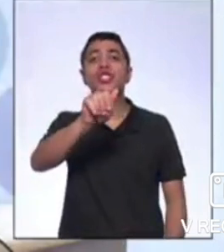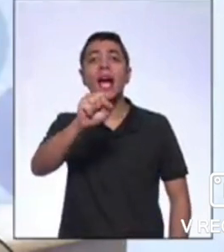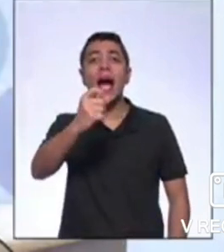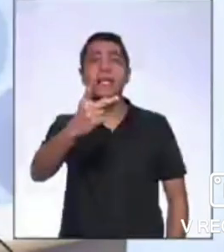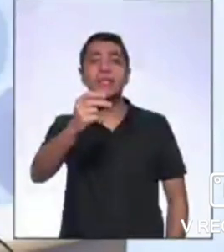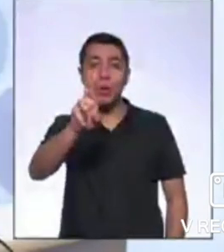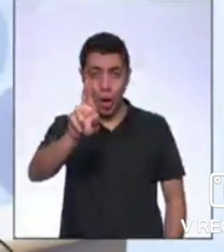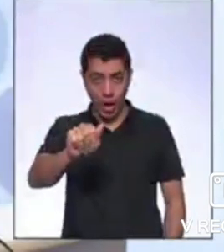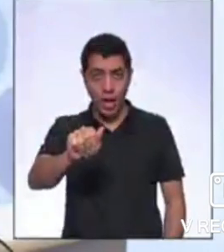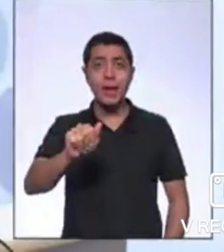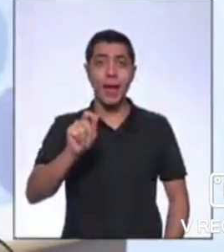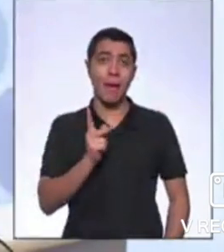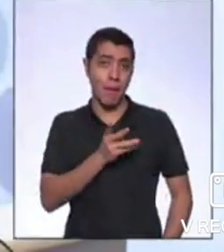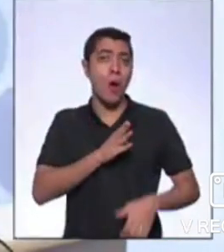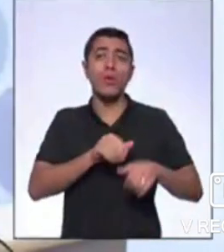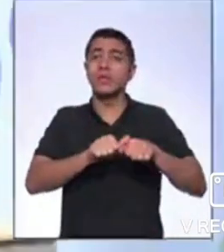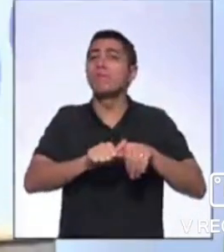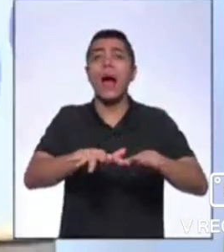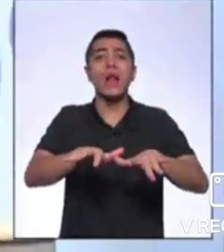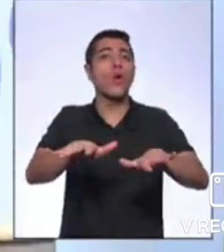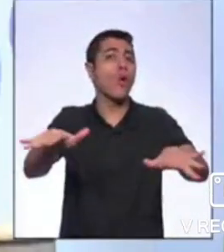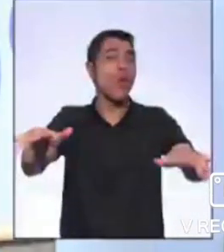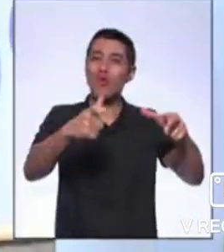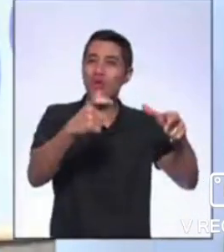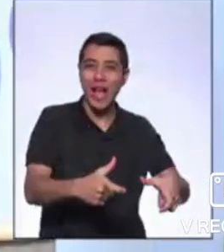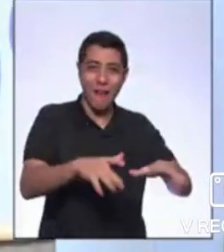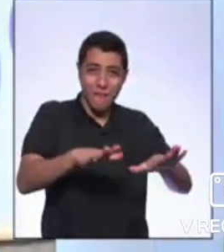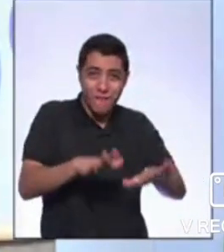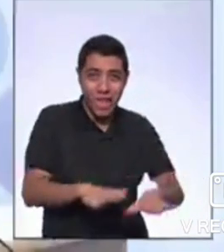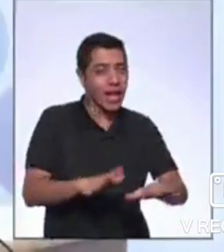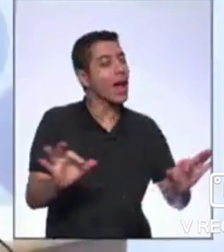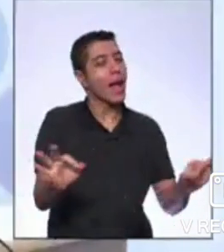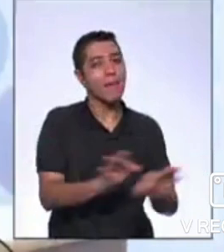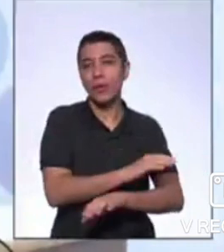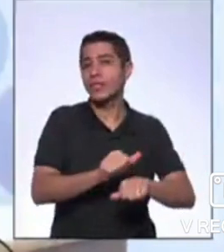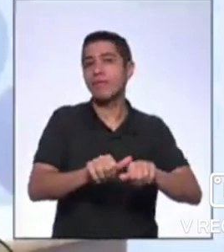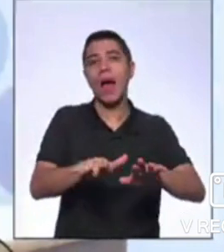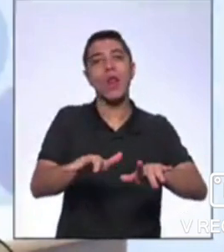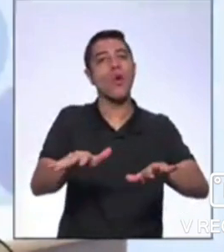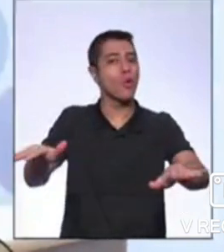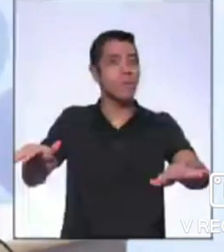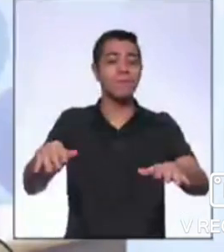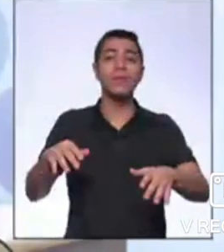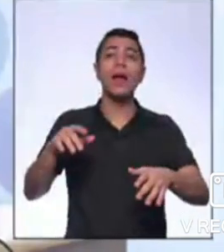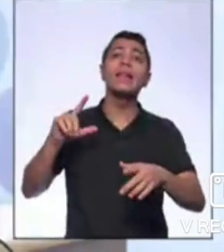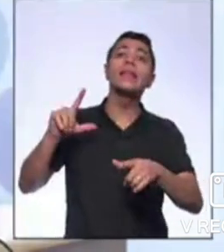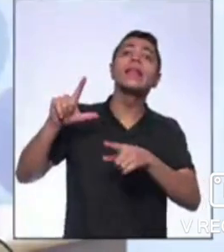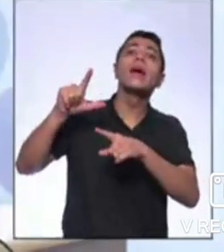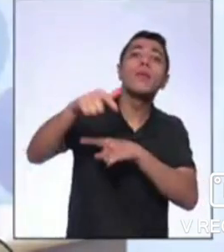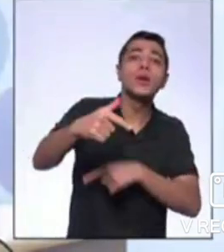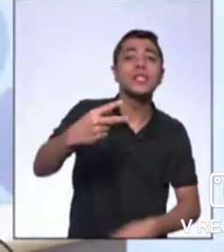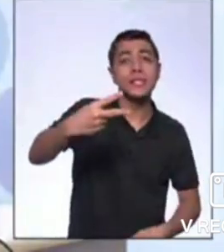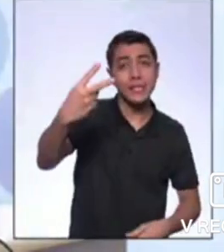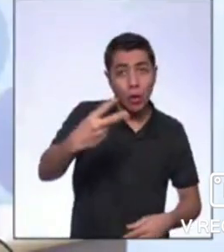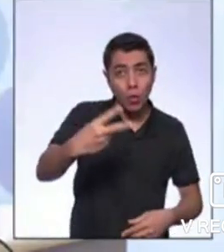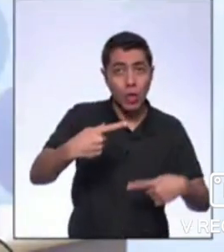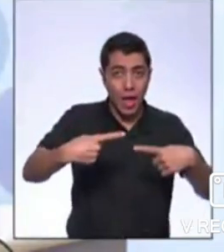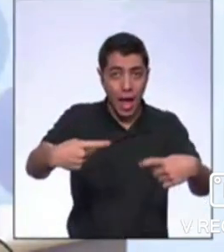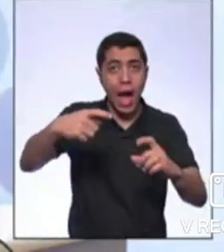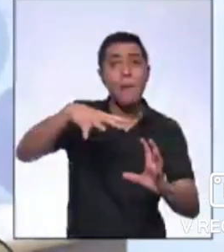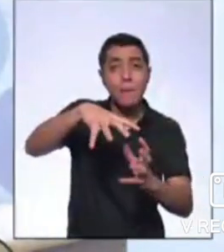eles adotam e até hoje, né? Mesmo com a formação do Estado de Israel, após a Segunda Guerra Mundial, ainda existem